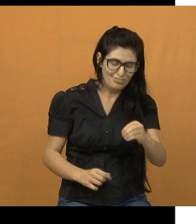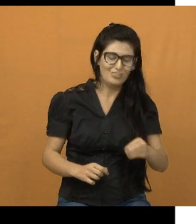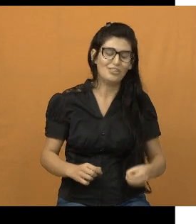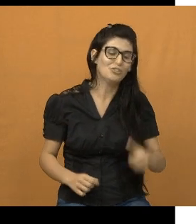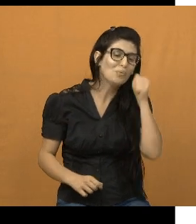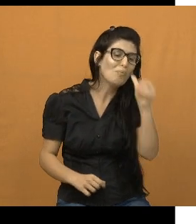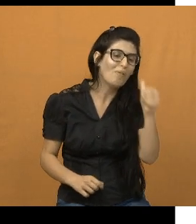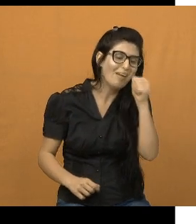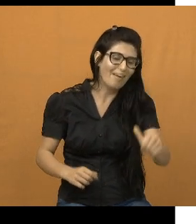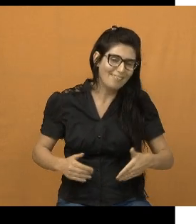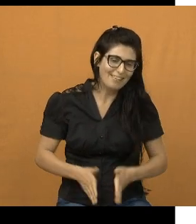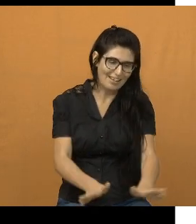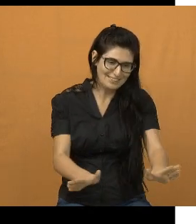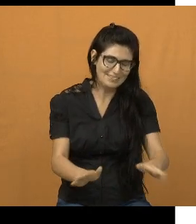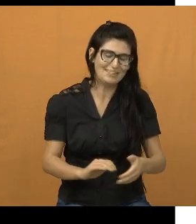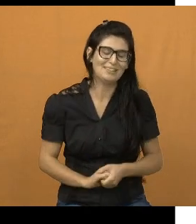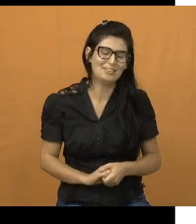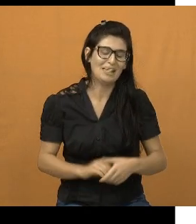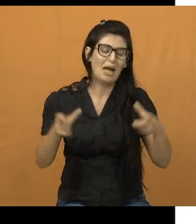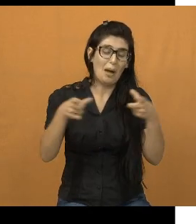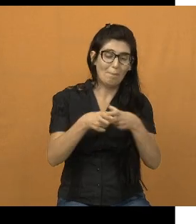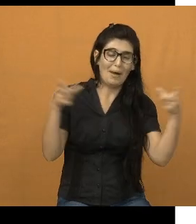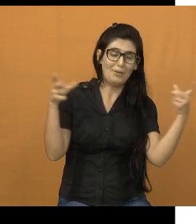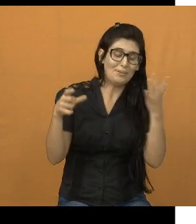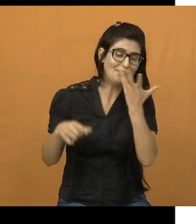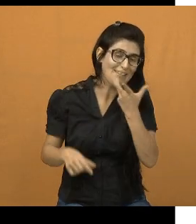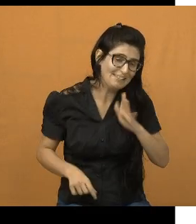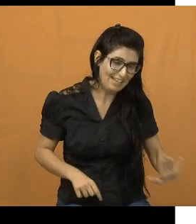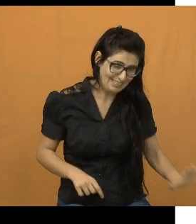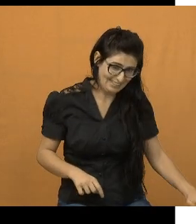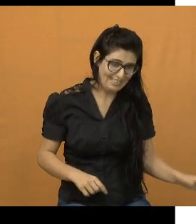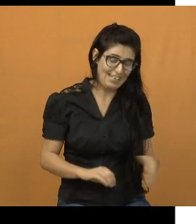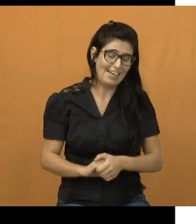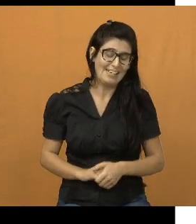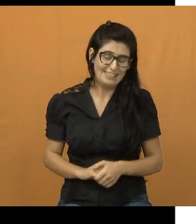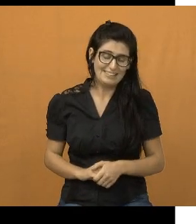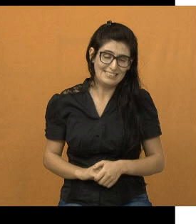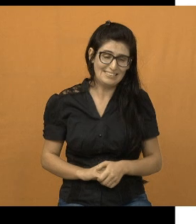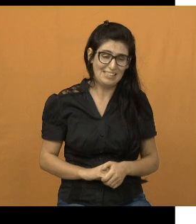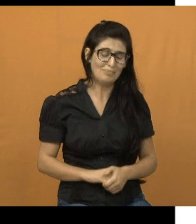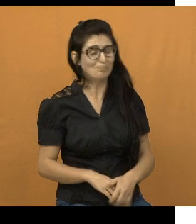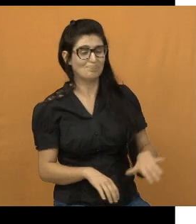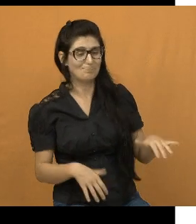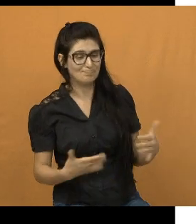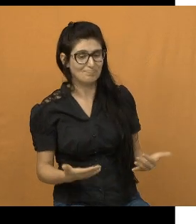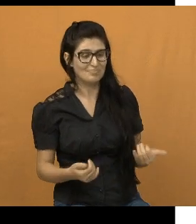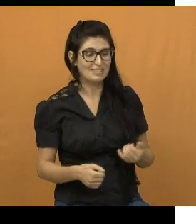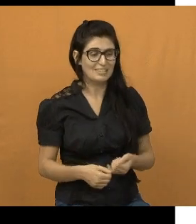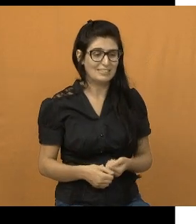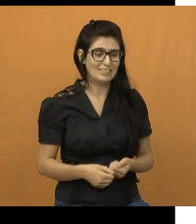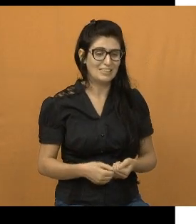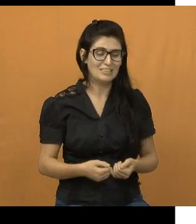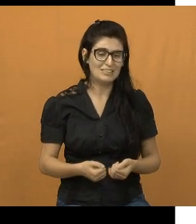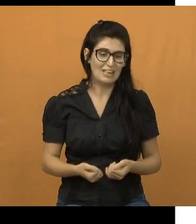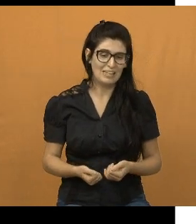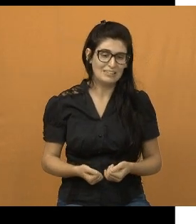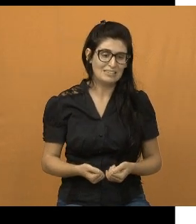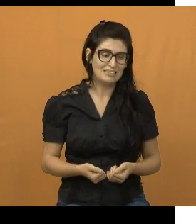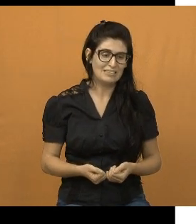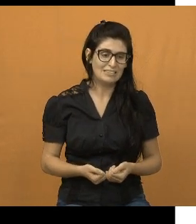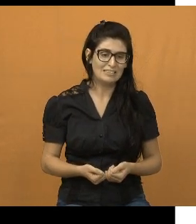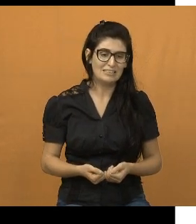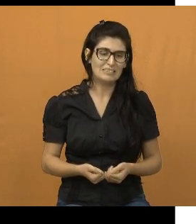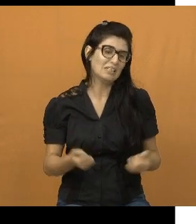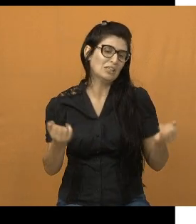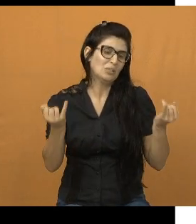feminino. A maioria dessas crianças estão numa faixa de peso ao nascer